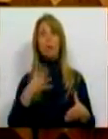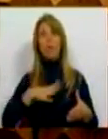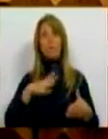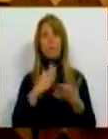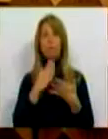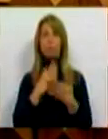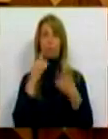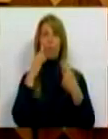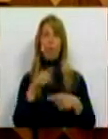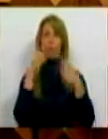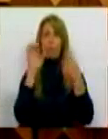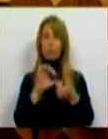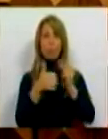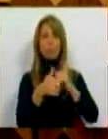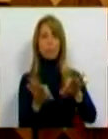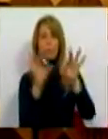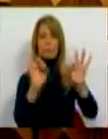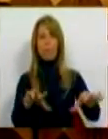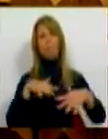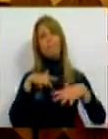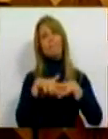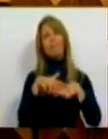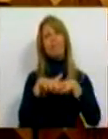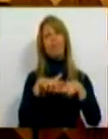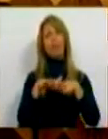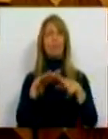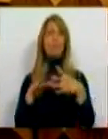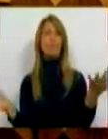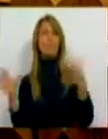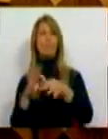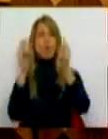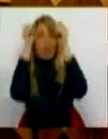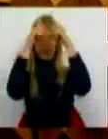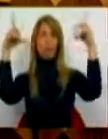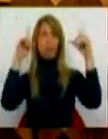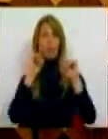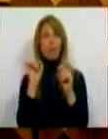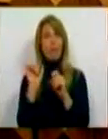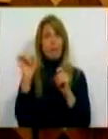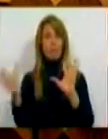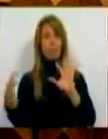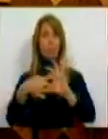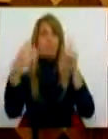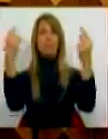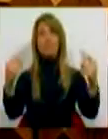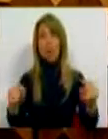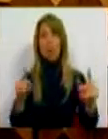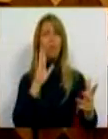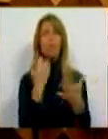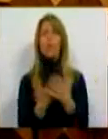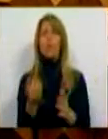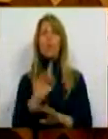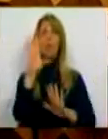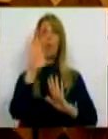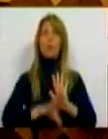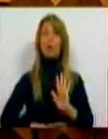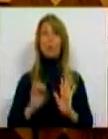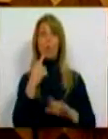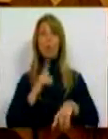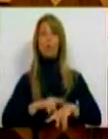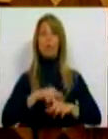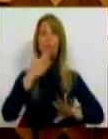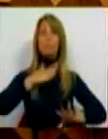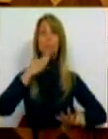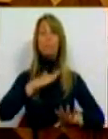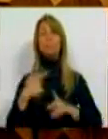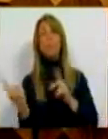pública num filtro ao serviço da sua ideologia, não proporcionou condições nem tempo suficiente para um